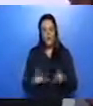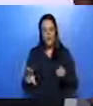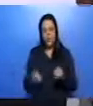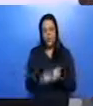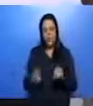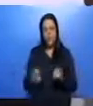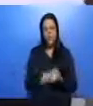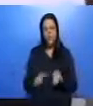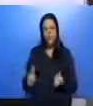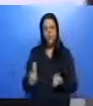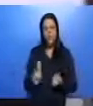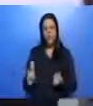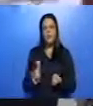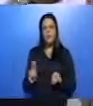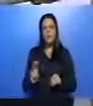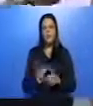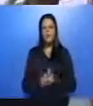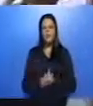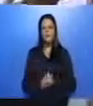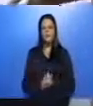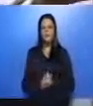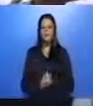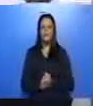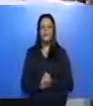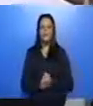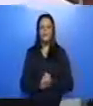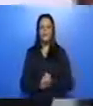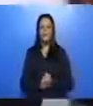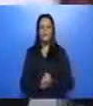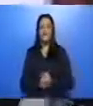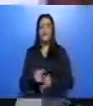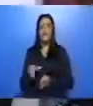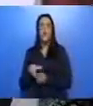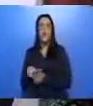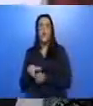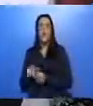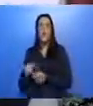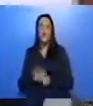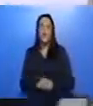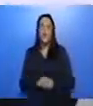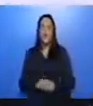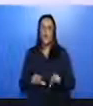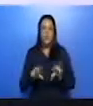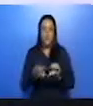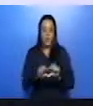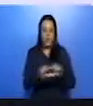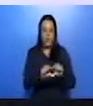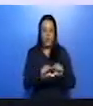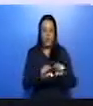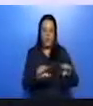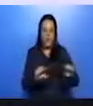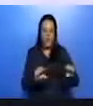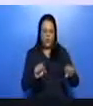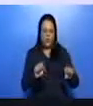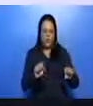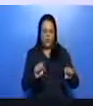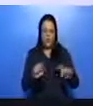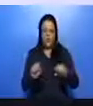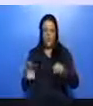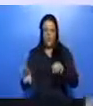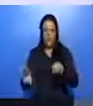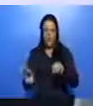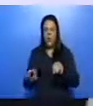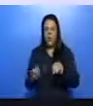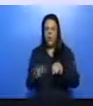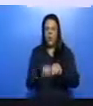Um substantivo abstrato. Dica: a oração está completando o verbo, que